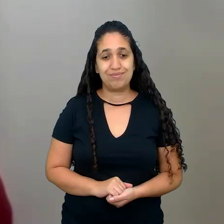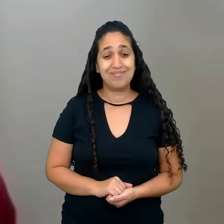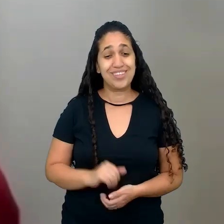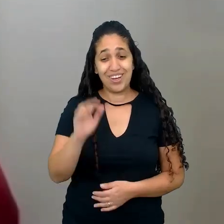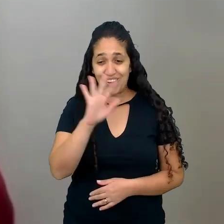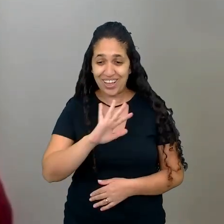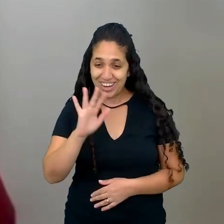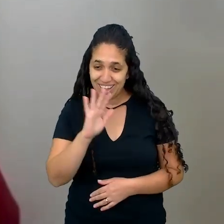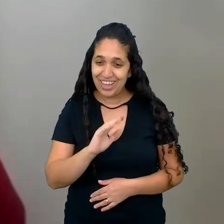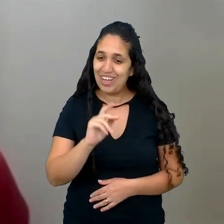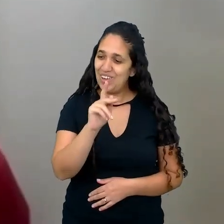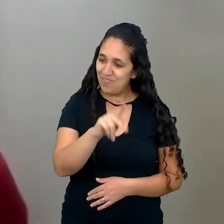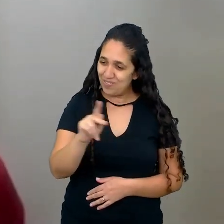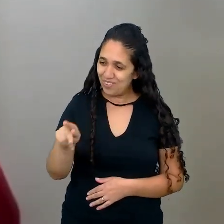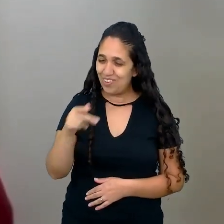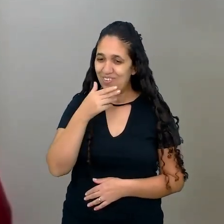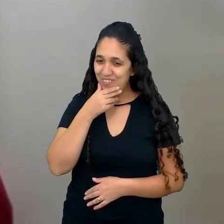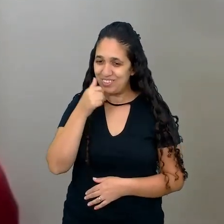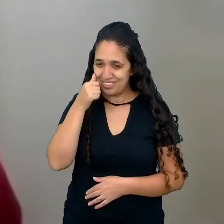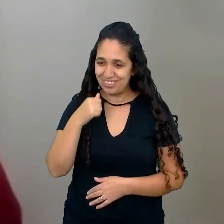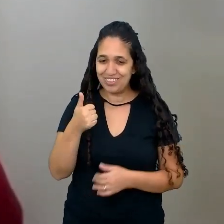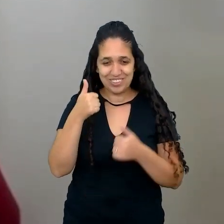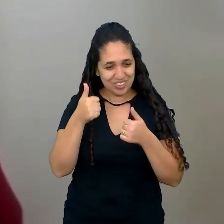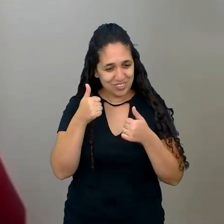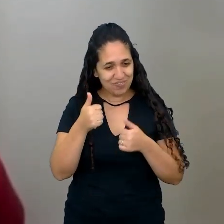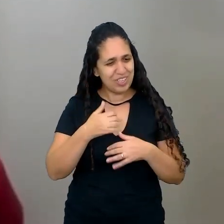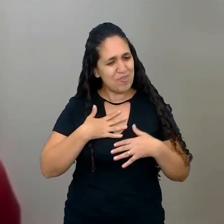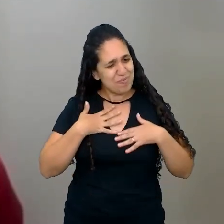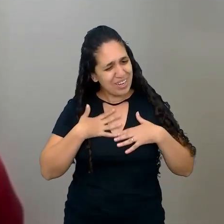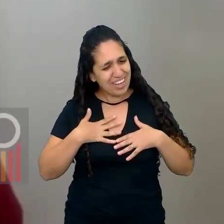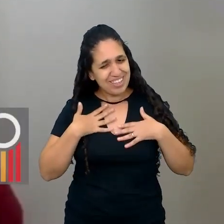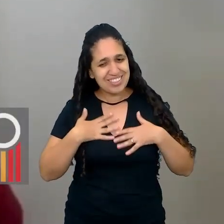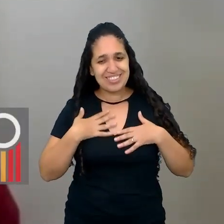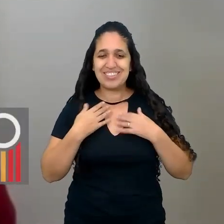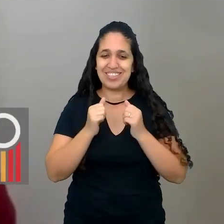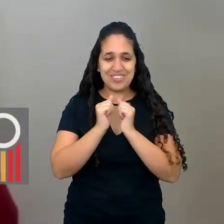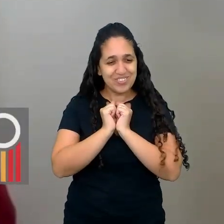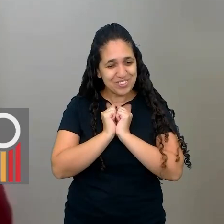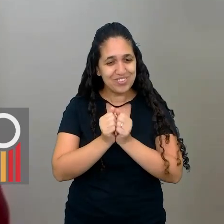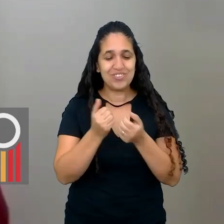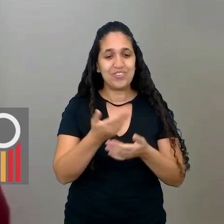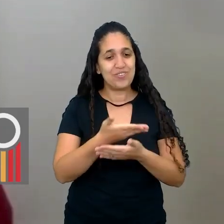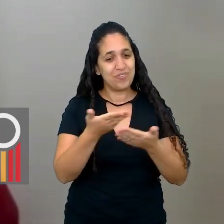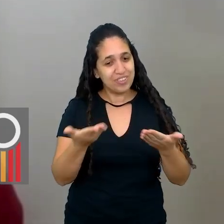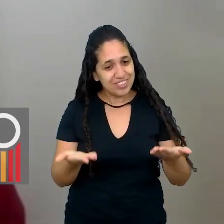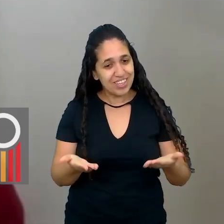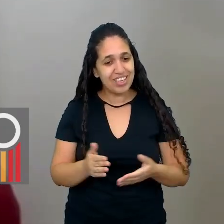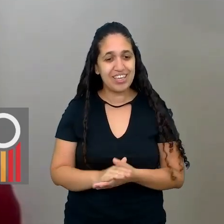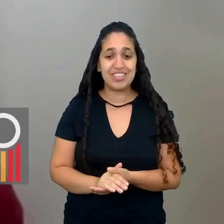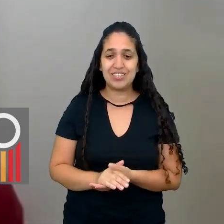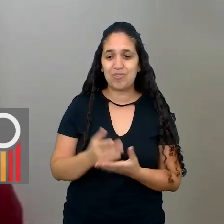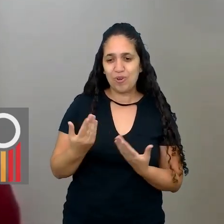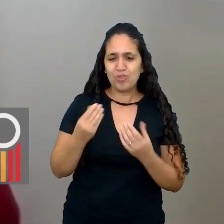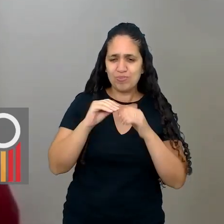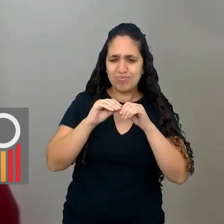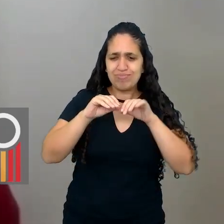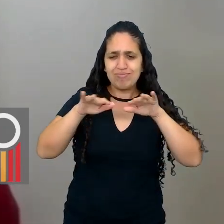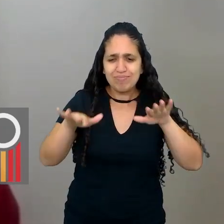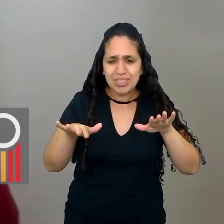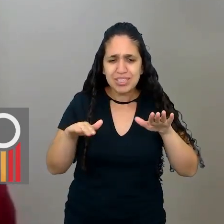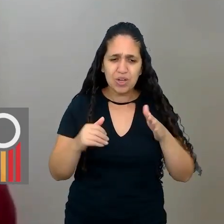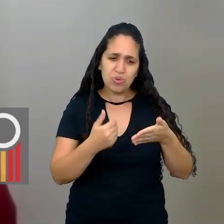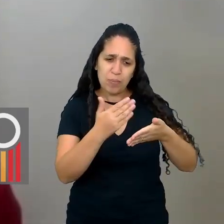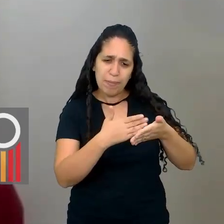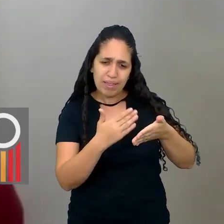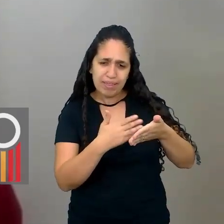Olá, professor, olá, professora, tudo bem? É um prazer novamente estar aqui com vocês hoje para a gente fazer mais uma transmissão do nosso material